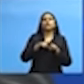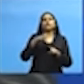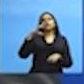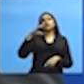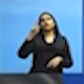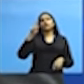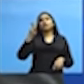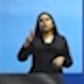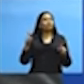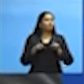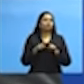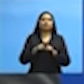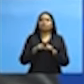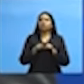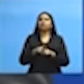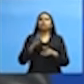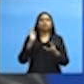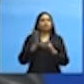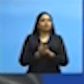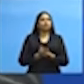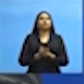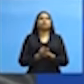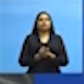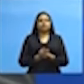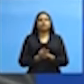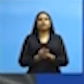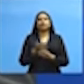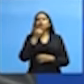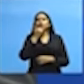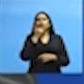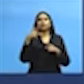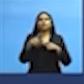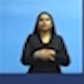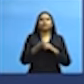O dinheiro está assim na conta, mas nós não podemos utilizar. Tempo esgotado, candidato. Muito obrigado.